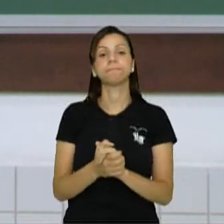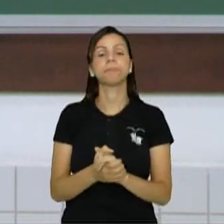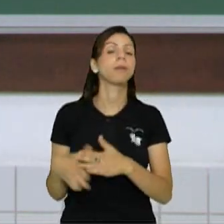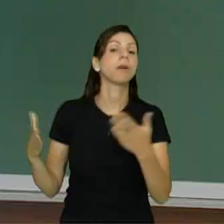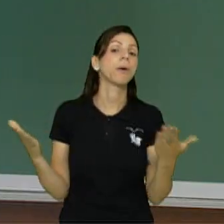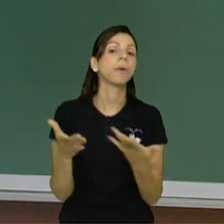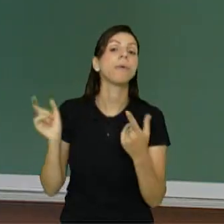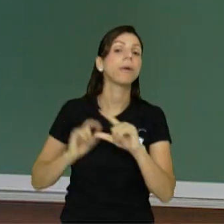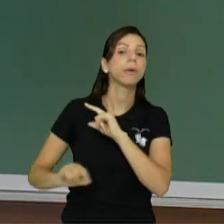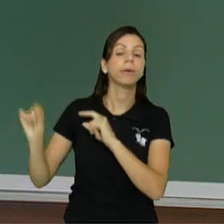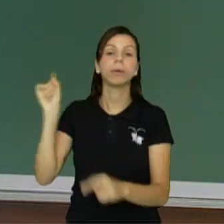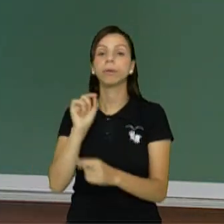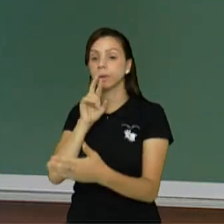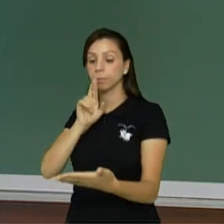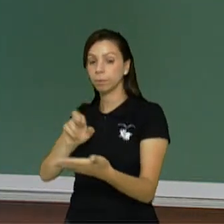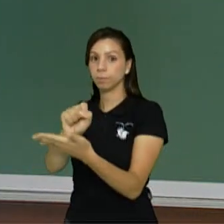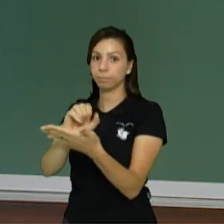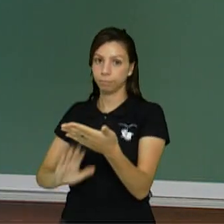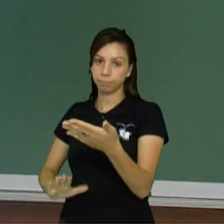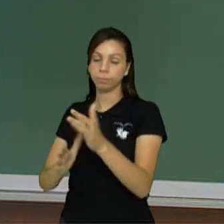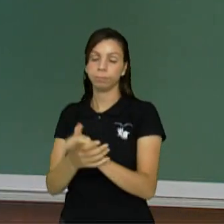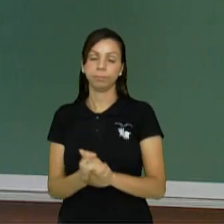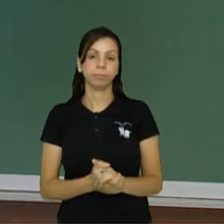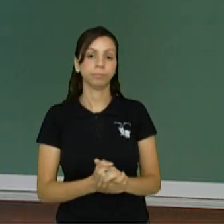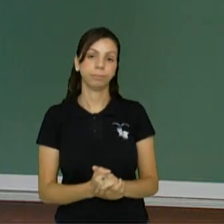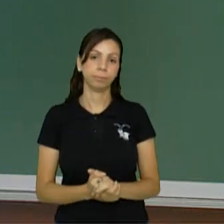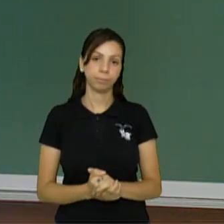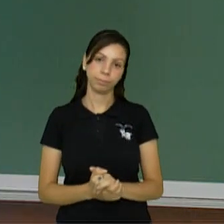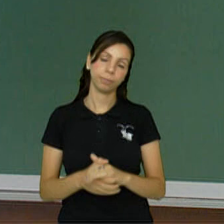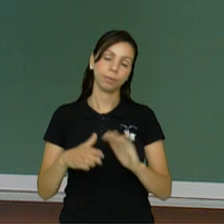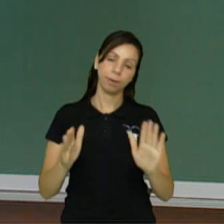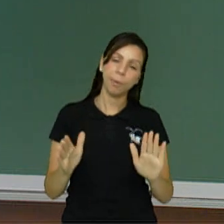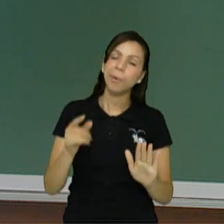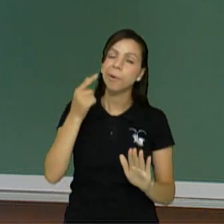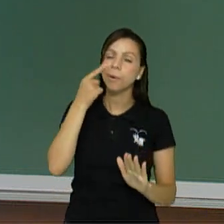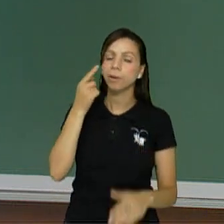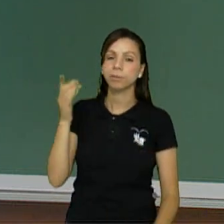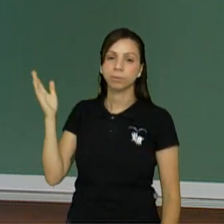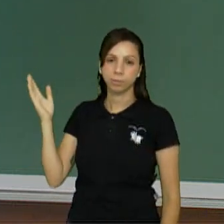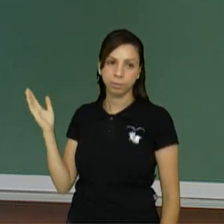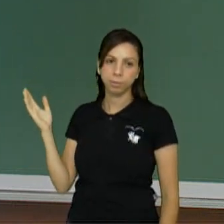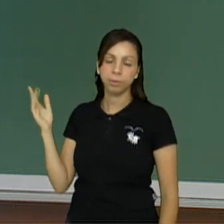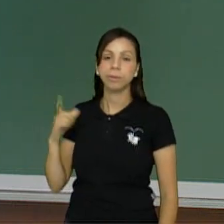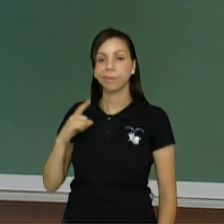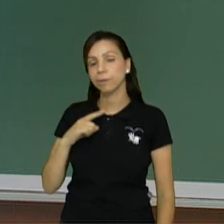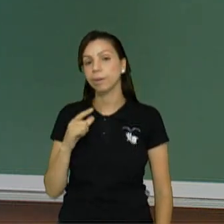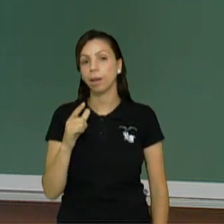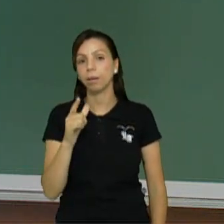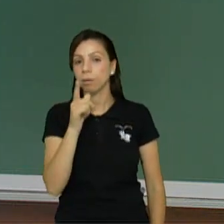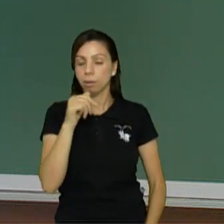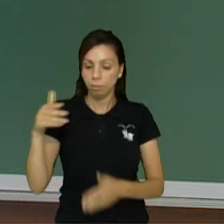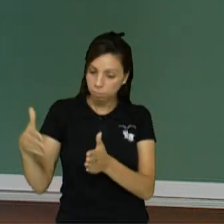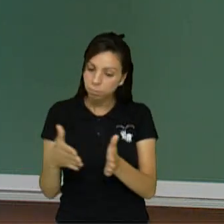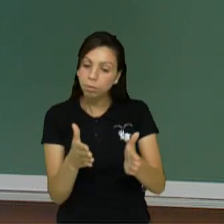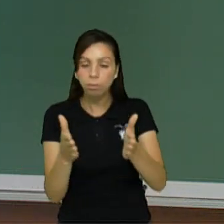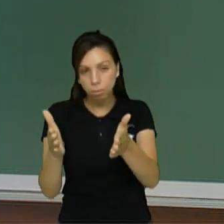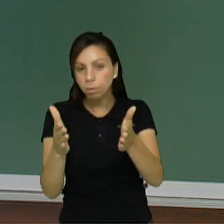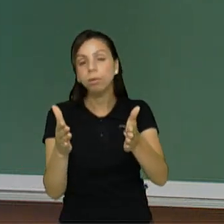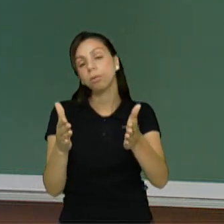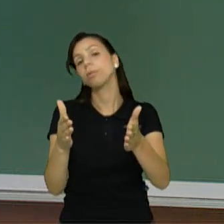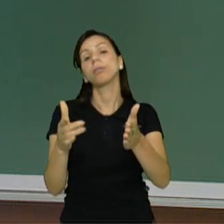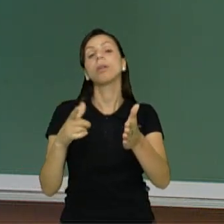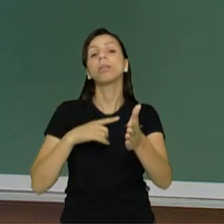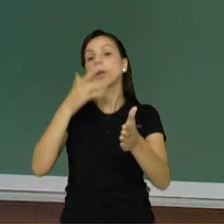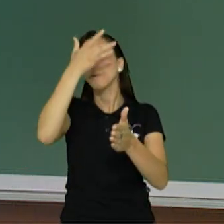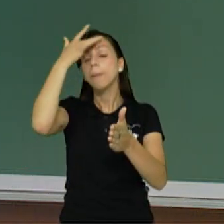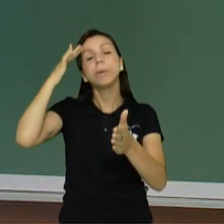lá, pessoal, resolvendo esse quiz. Ele fala o seguinte, olha, tem um rio, tem uma correnteza e tem um moço